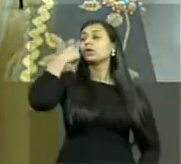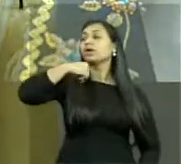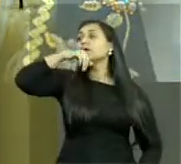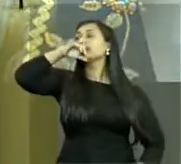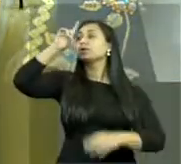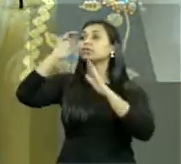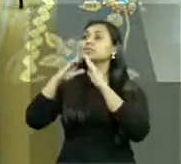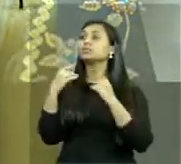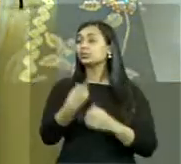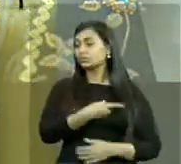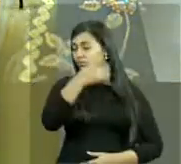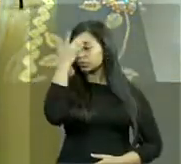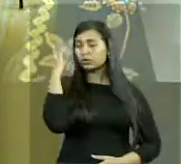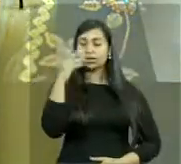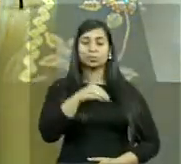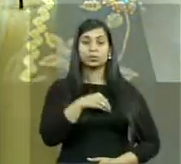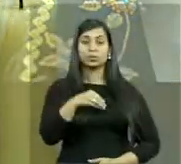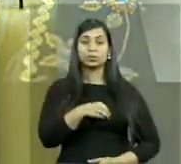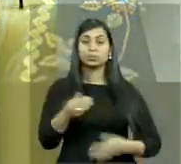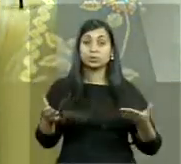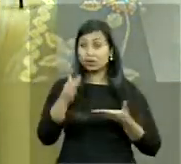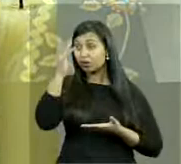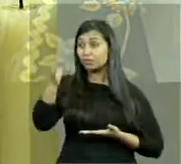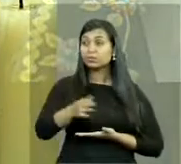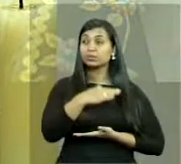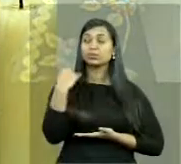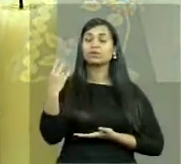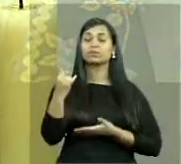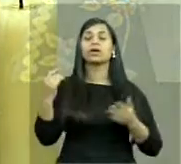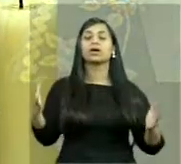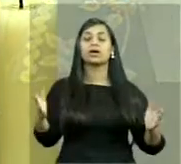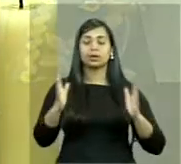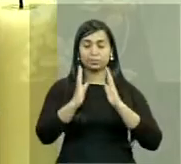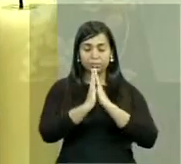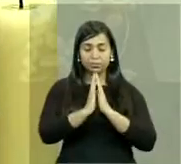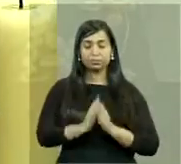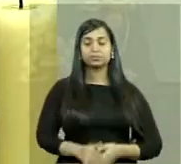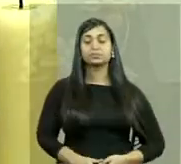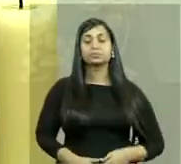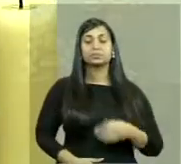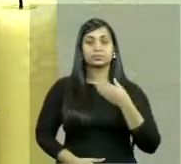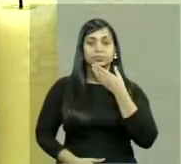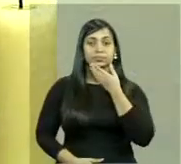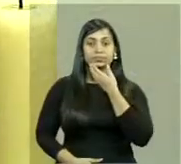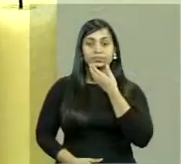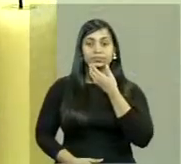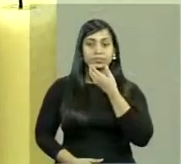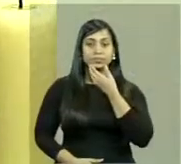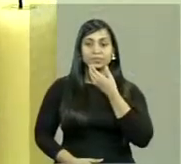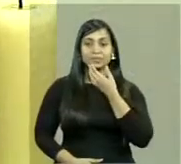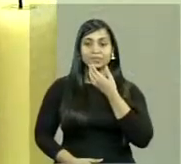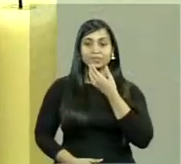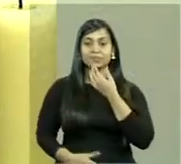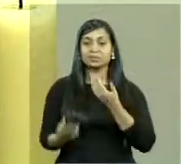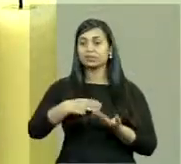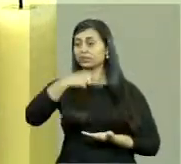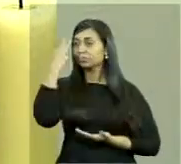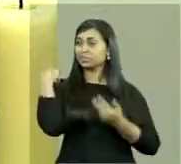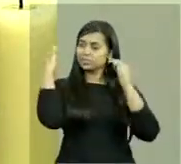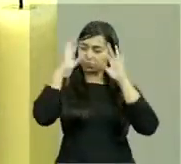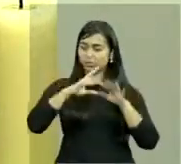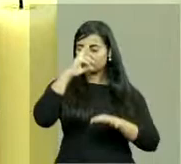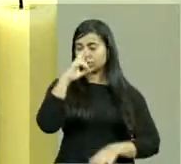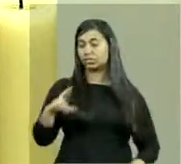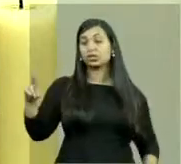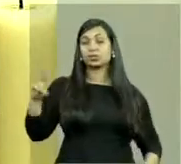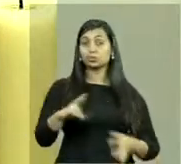Santa Maria, Mãe de Deus, rogai por nós, pecadores, agora e na hora de nossa morte. Amém. Ave